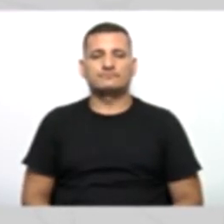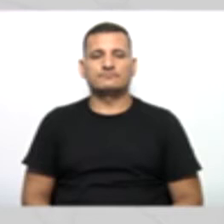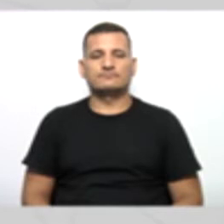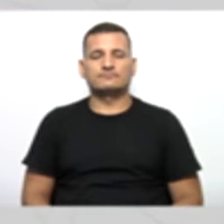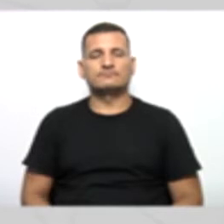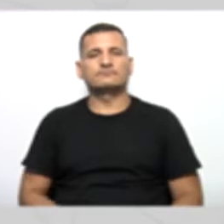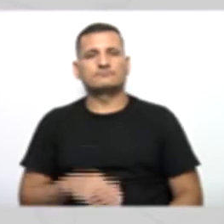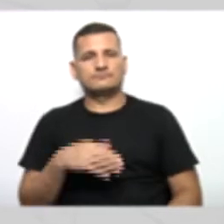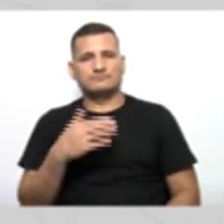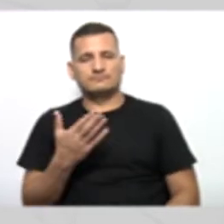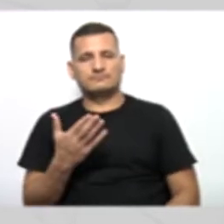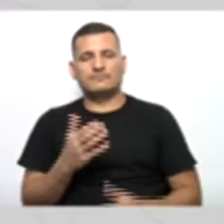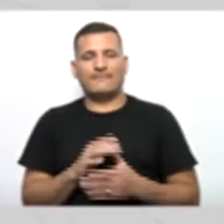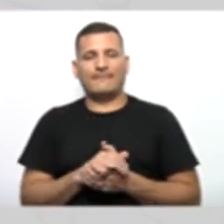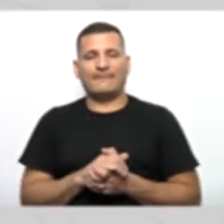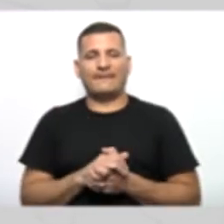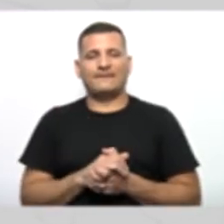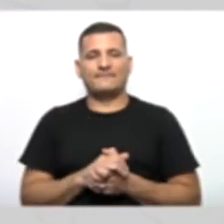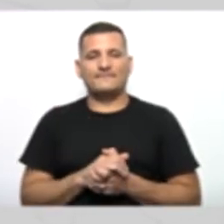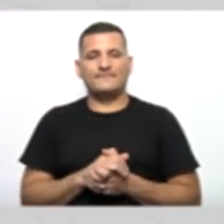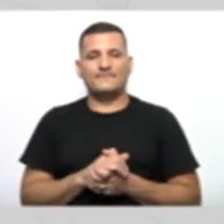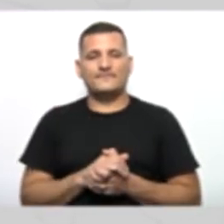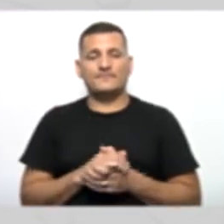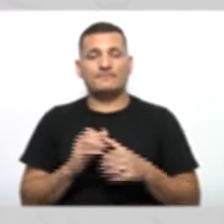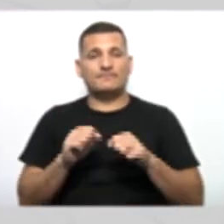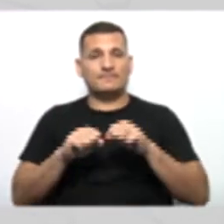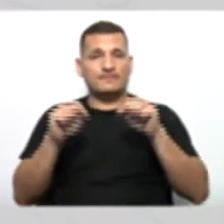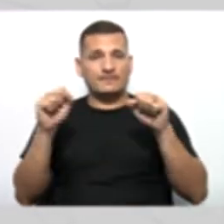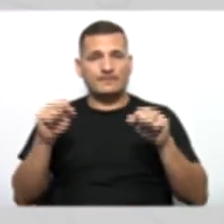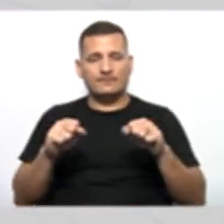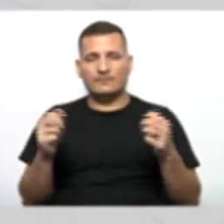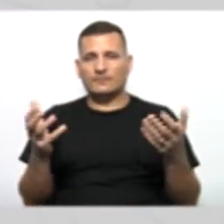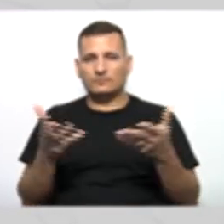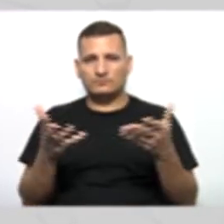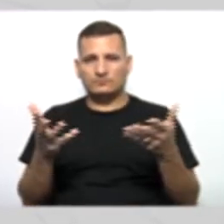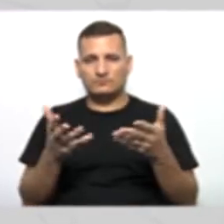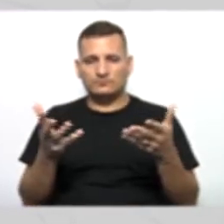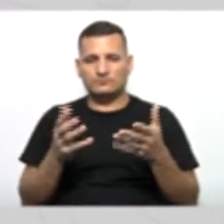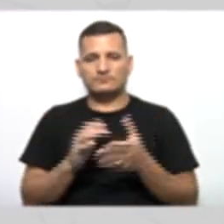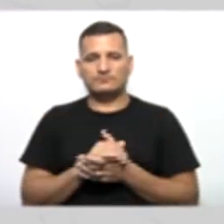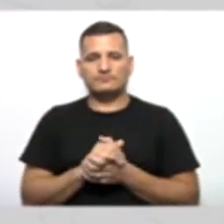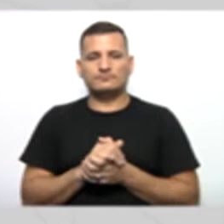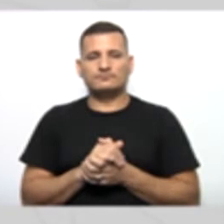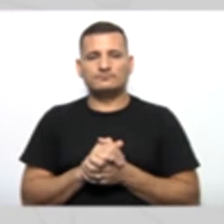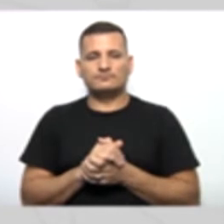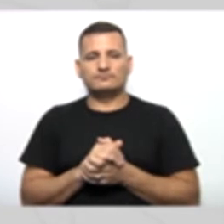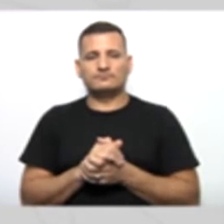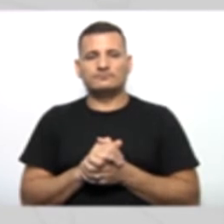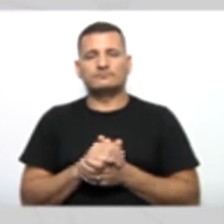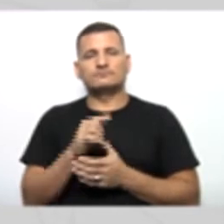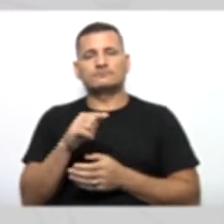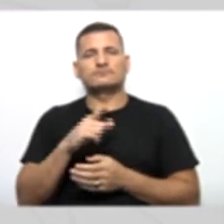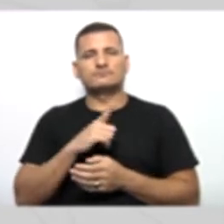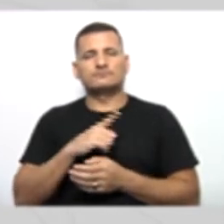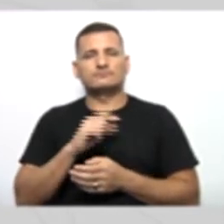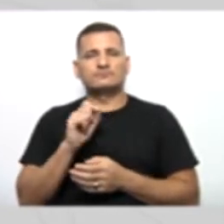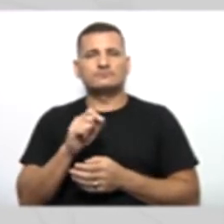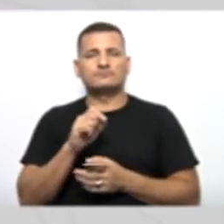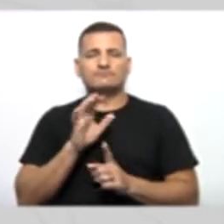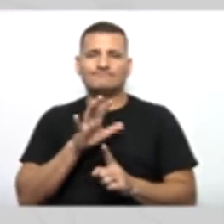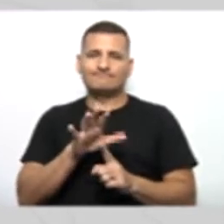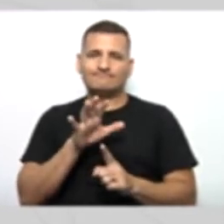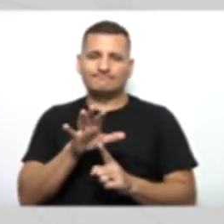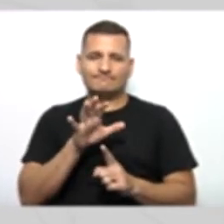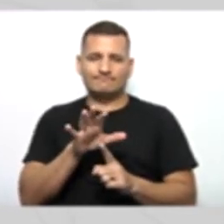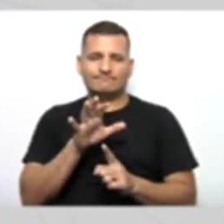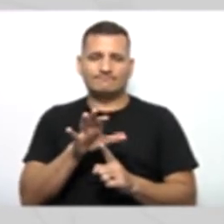Então, dessa forma, no sistema atual, o sistema de mercado atual, ele exerce uma pressão gigantesca